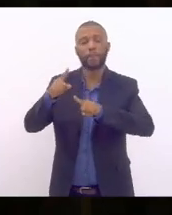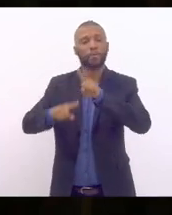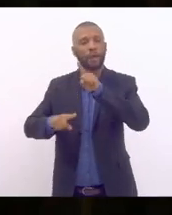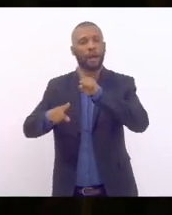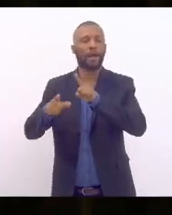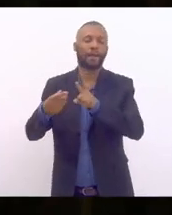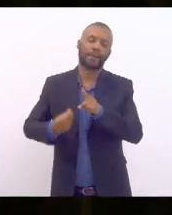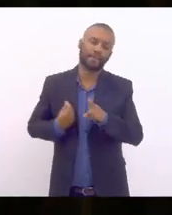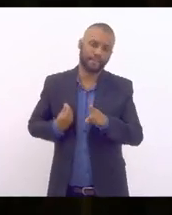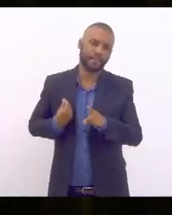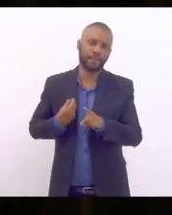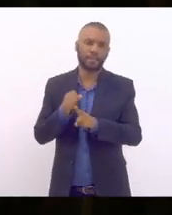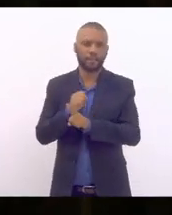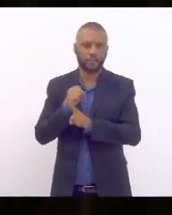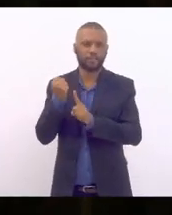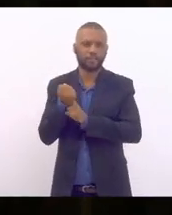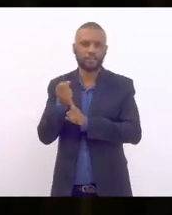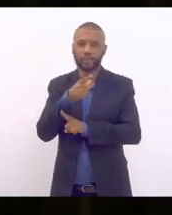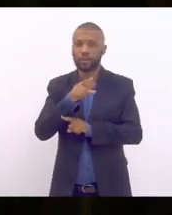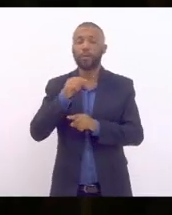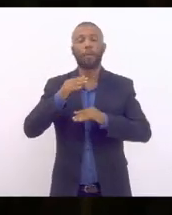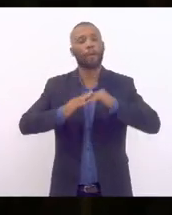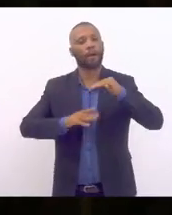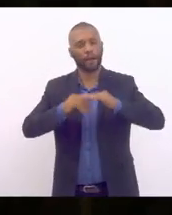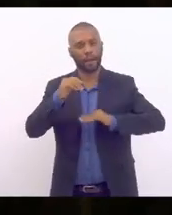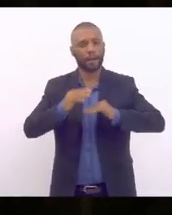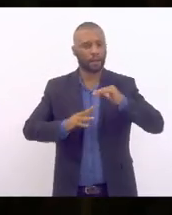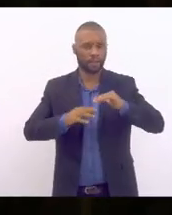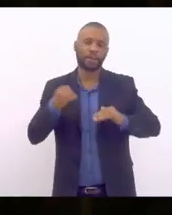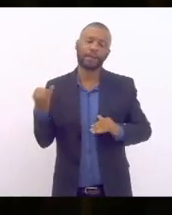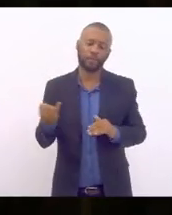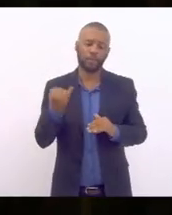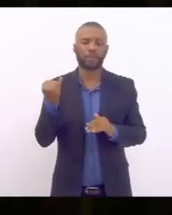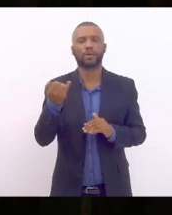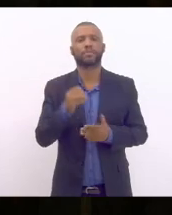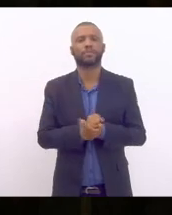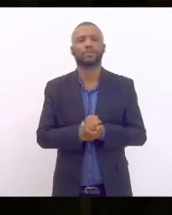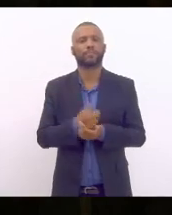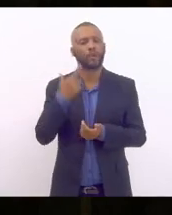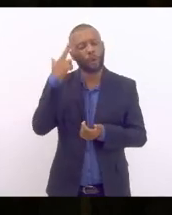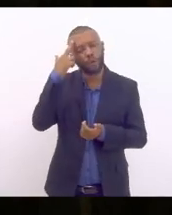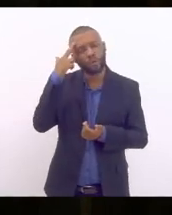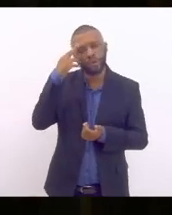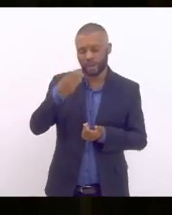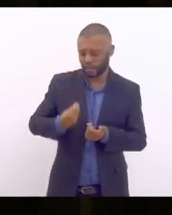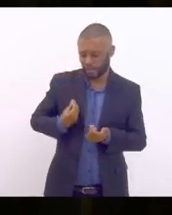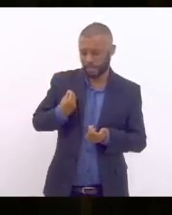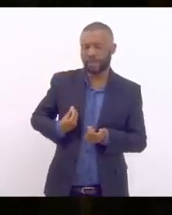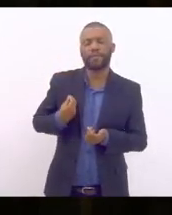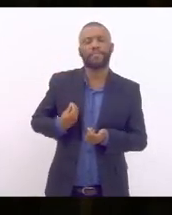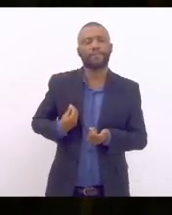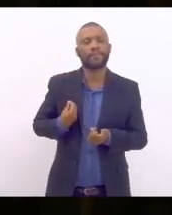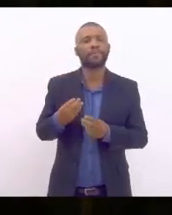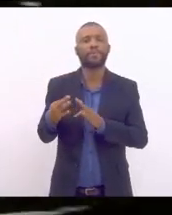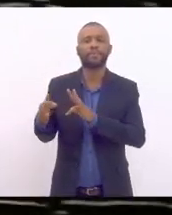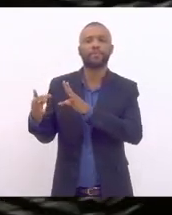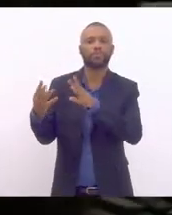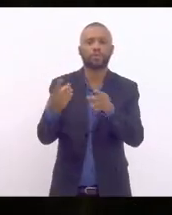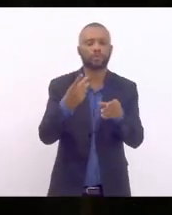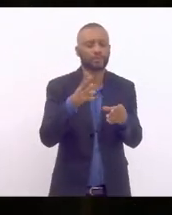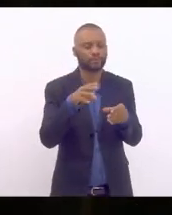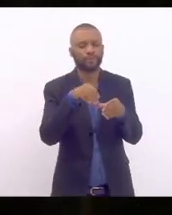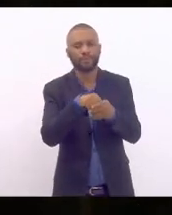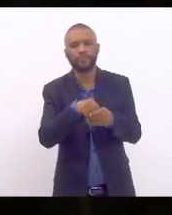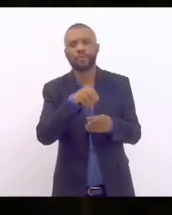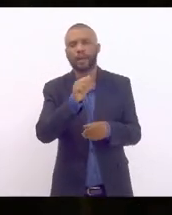a gente tá escolhendo uma carreira que é importante cima o sonho da minha vida e o sonho de todos os que compõem